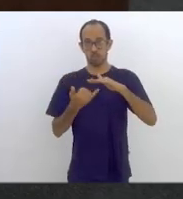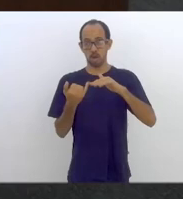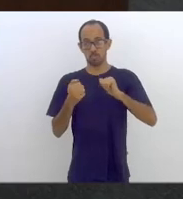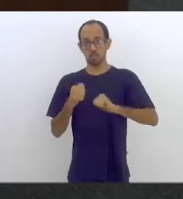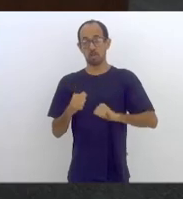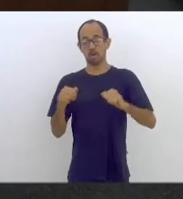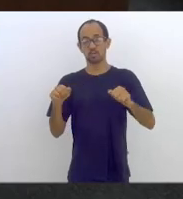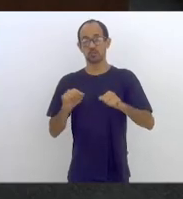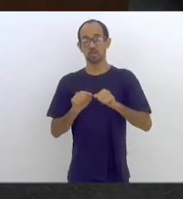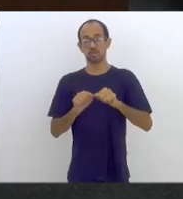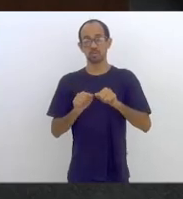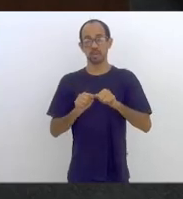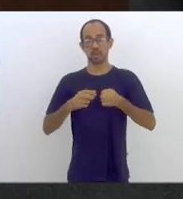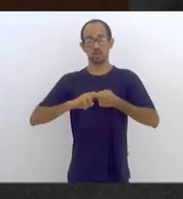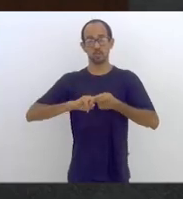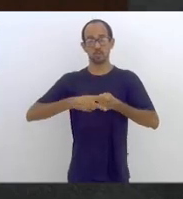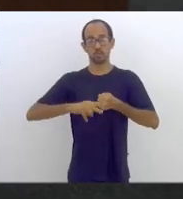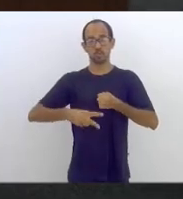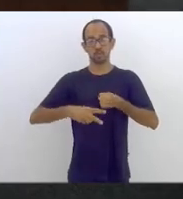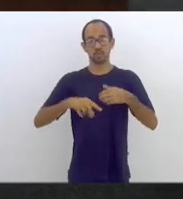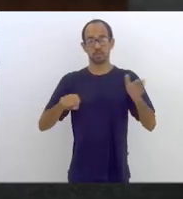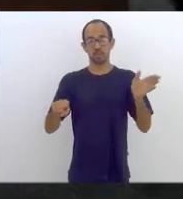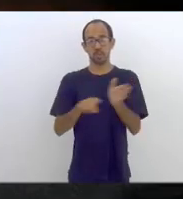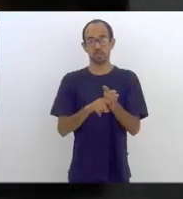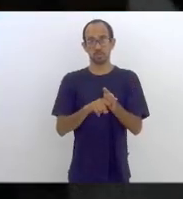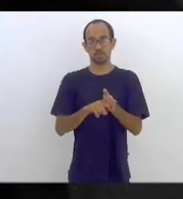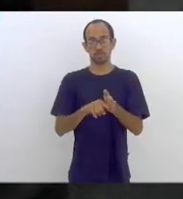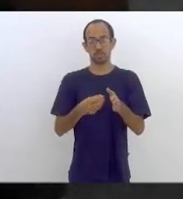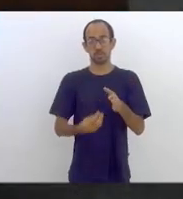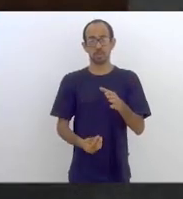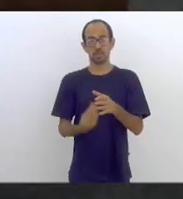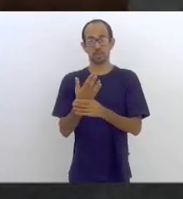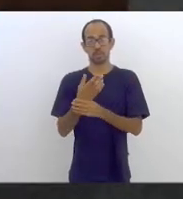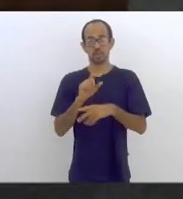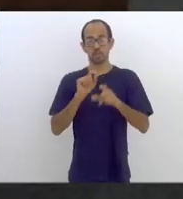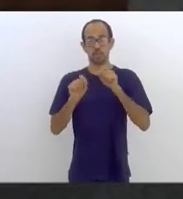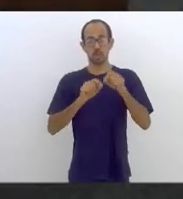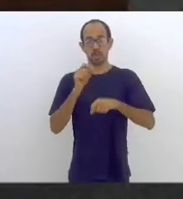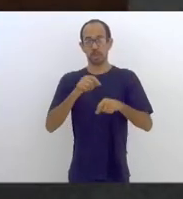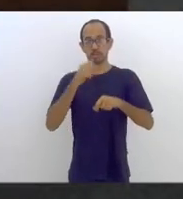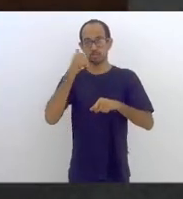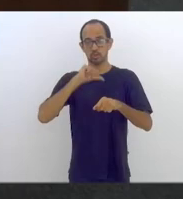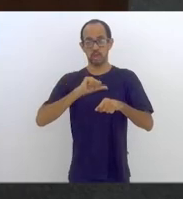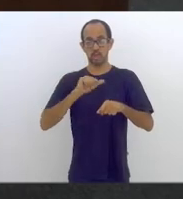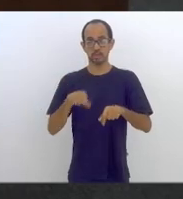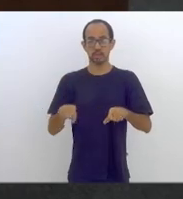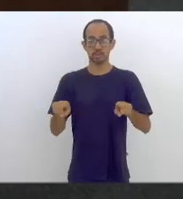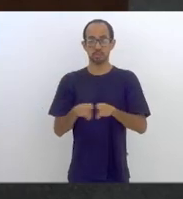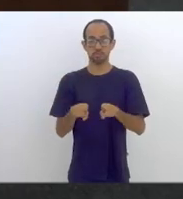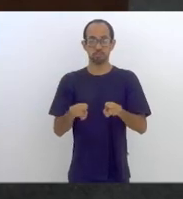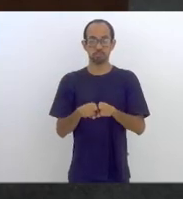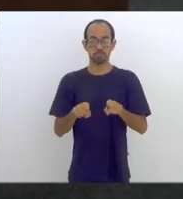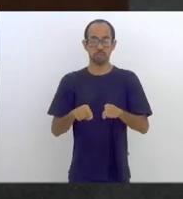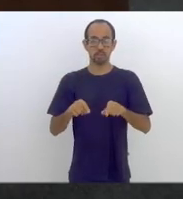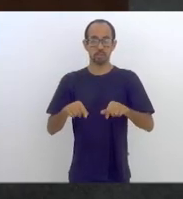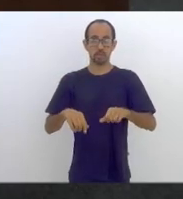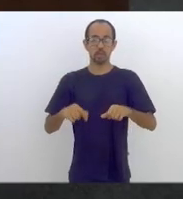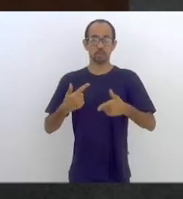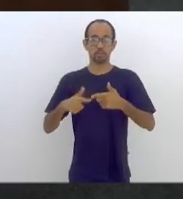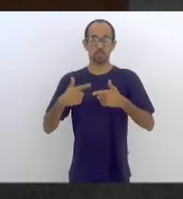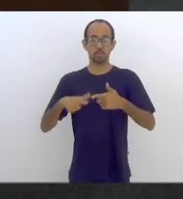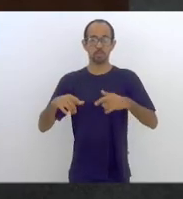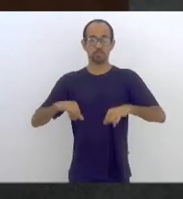efeitos negativos levando as mulheres né a permanecer numa situação de violência